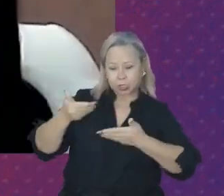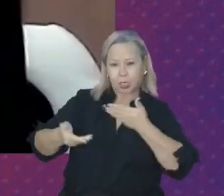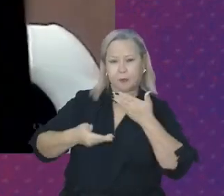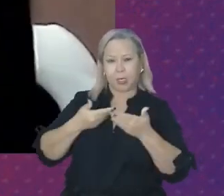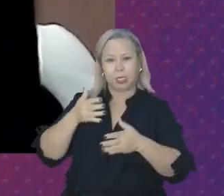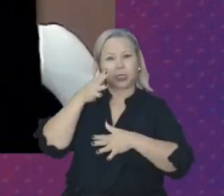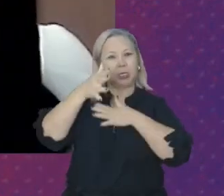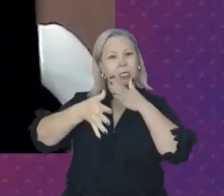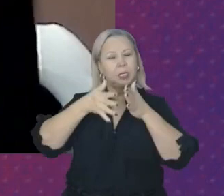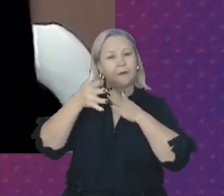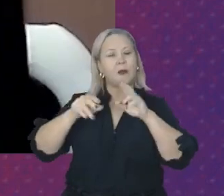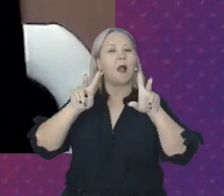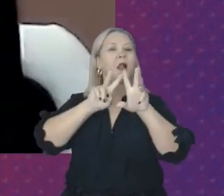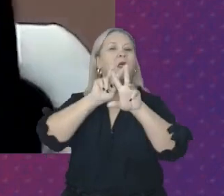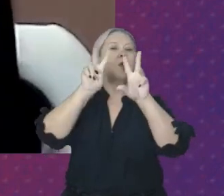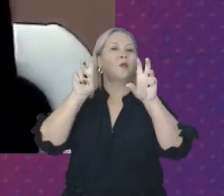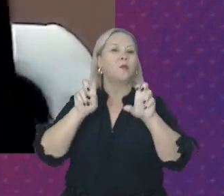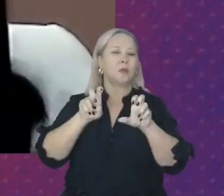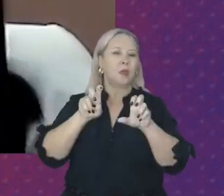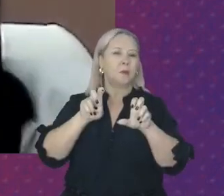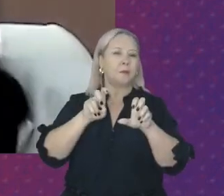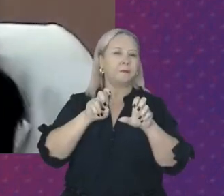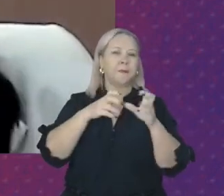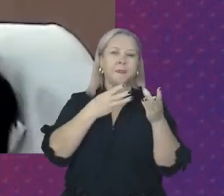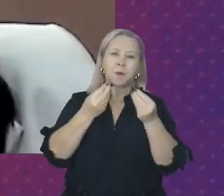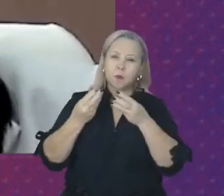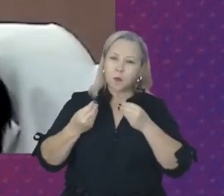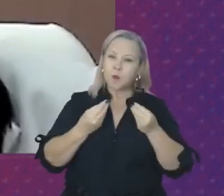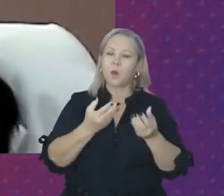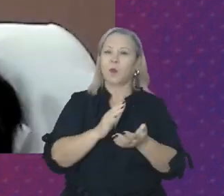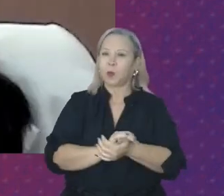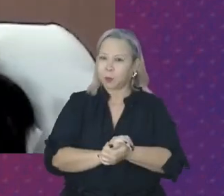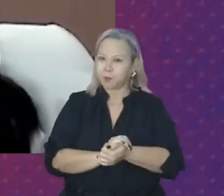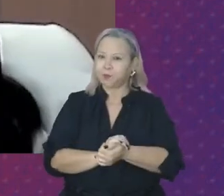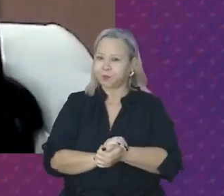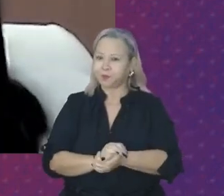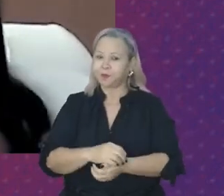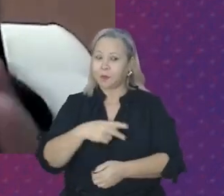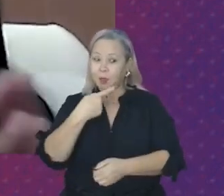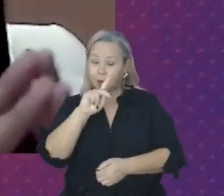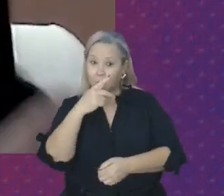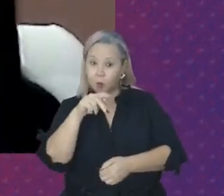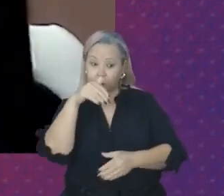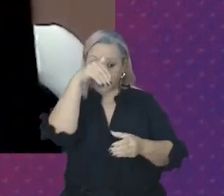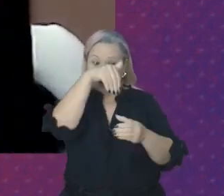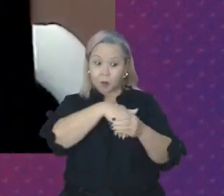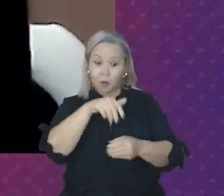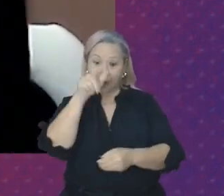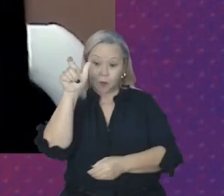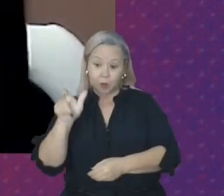que falam daquele tema, muito provavelmente o seu eleitor vai